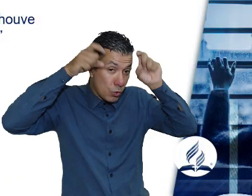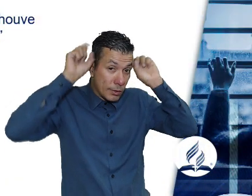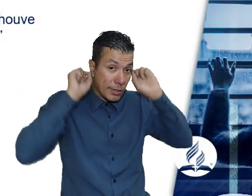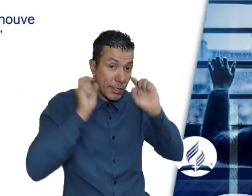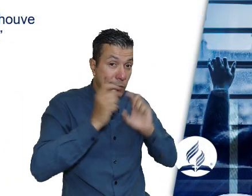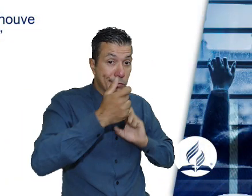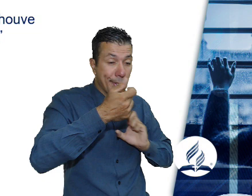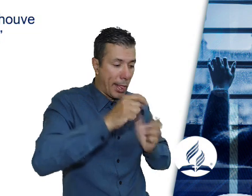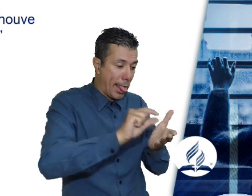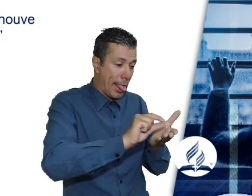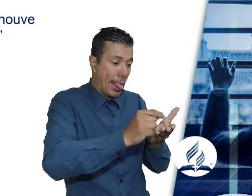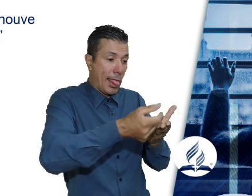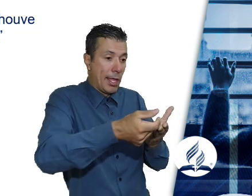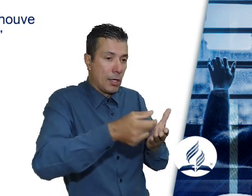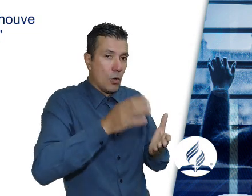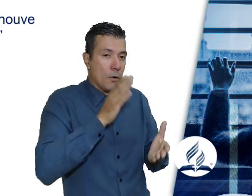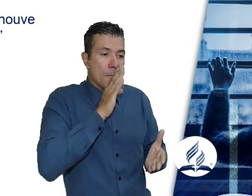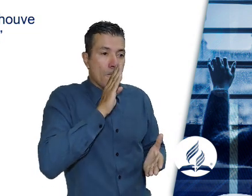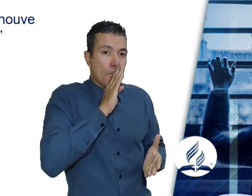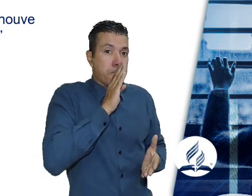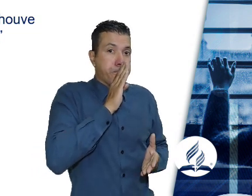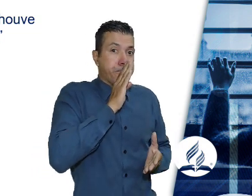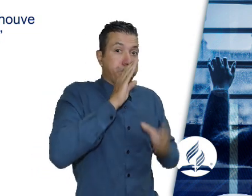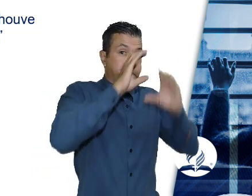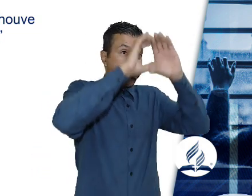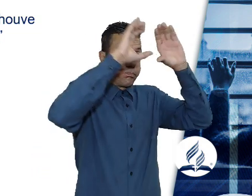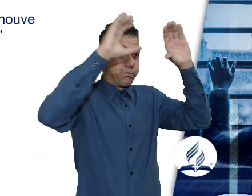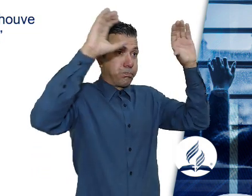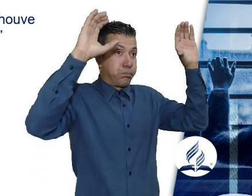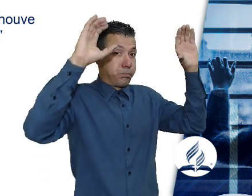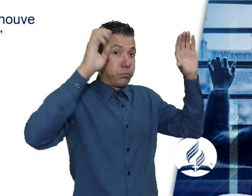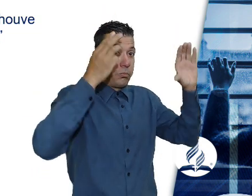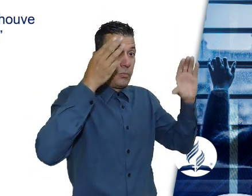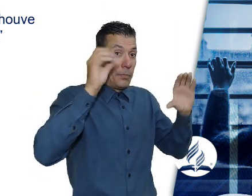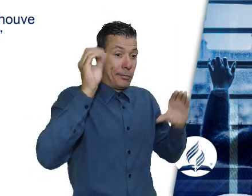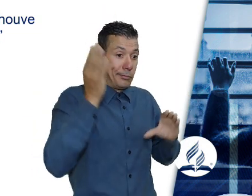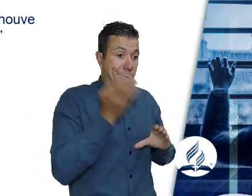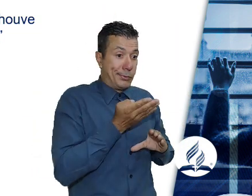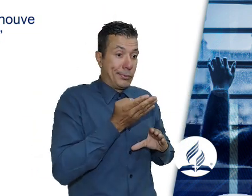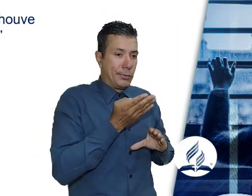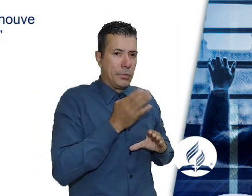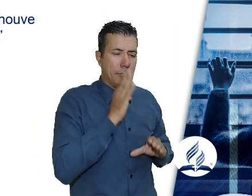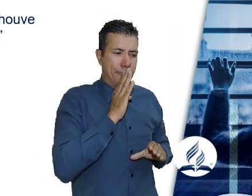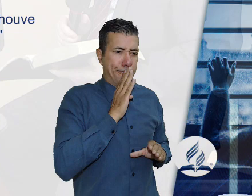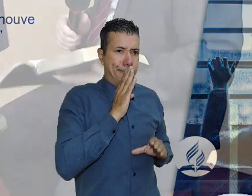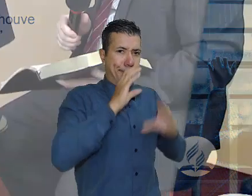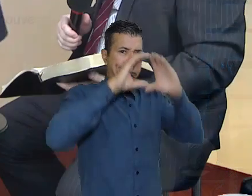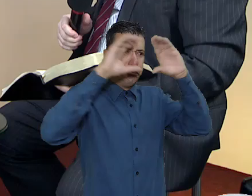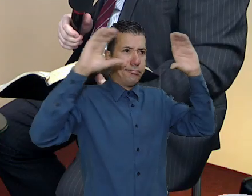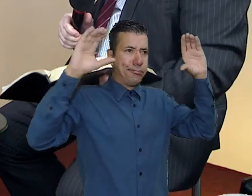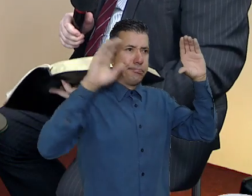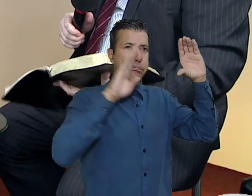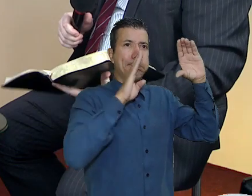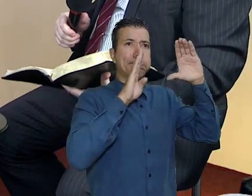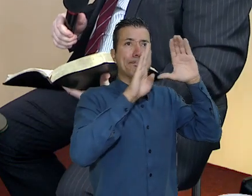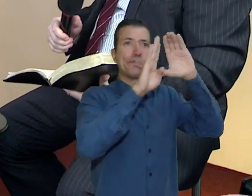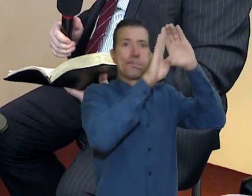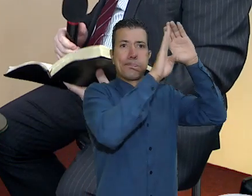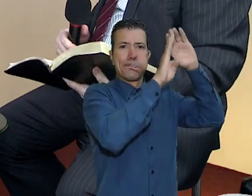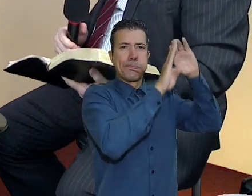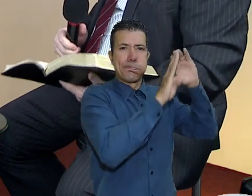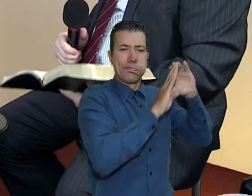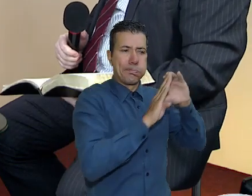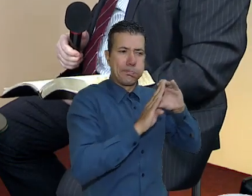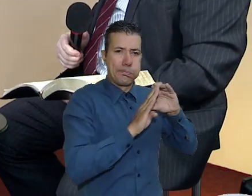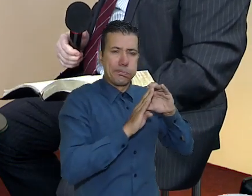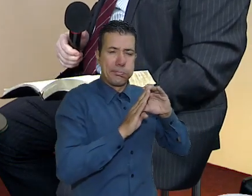abriu o sétimo selo, houve silêncio no céu cerca de meia hora. Espera aí um pouquinho. Silêncio. Nós estamos falando aqui, nós viemos falando